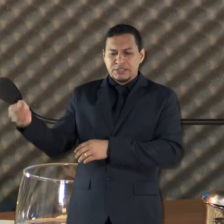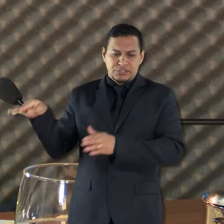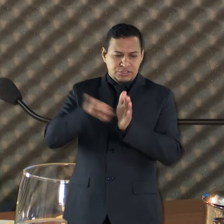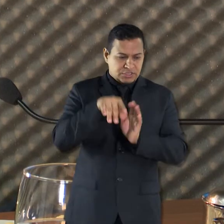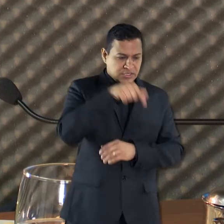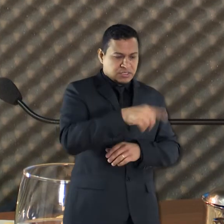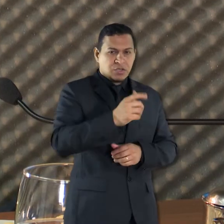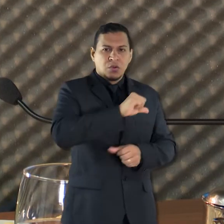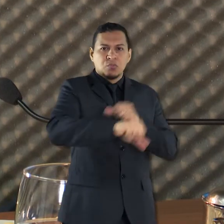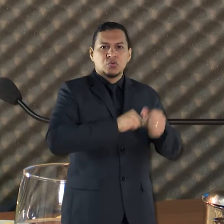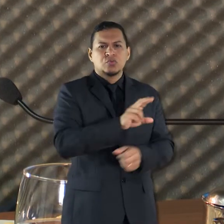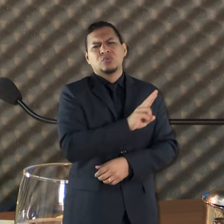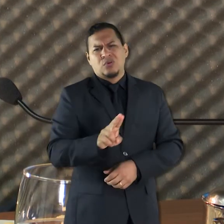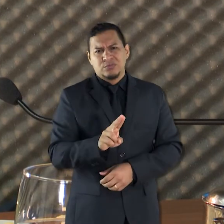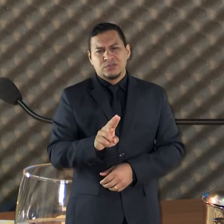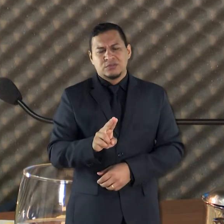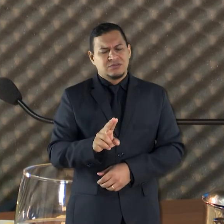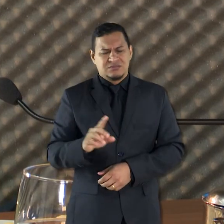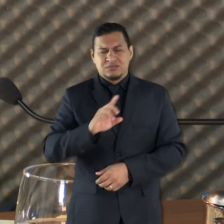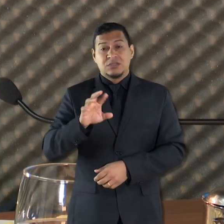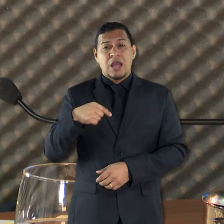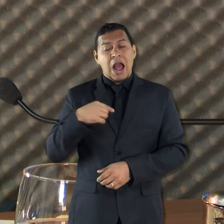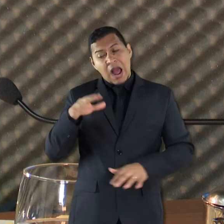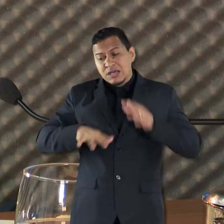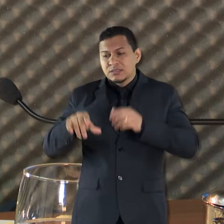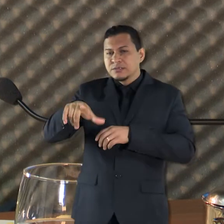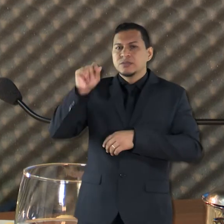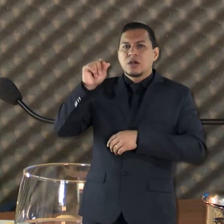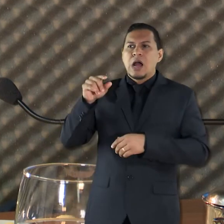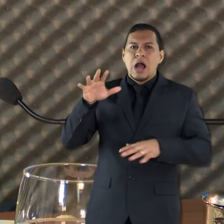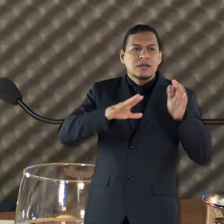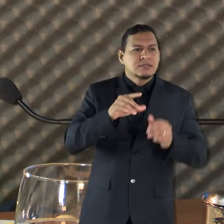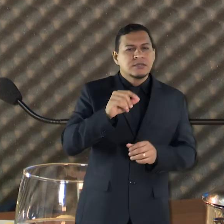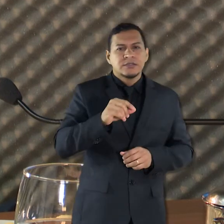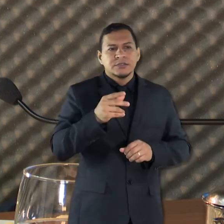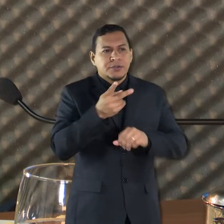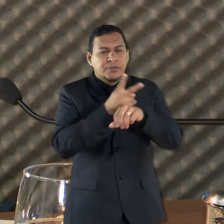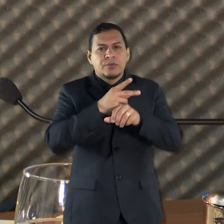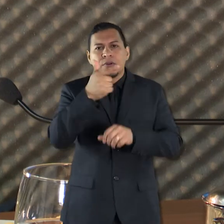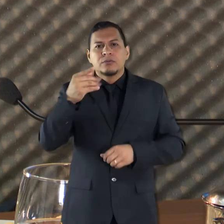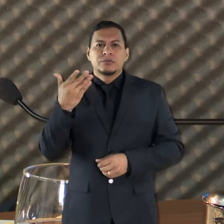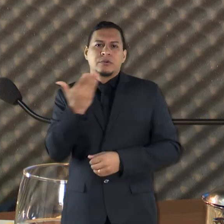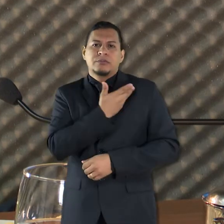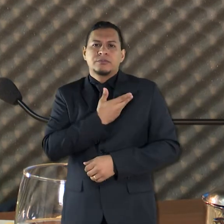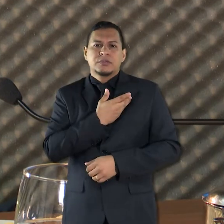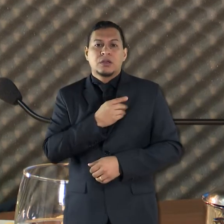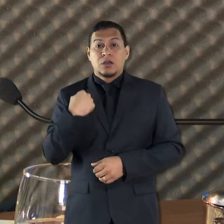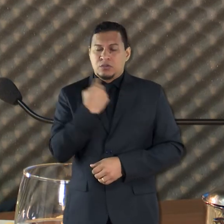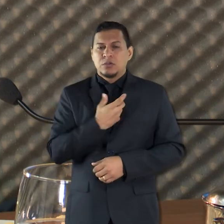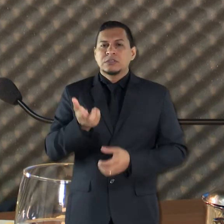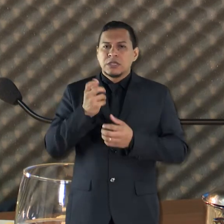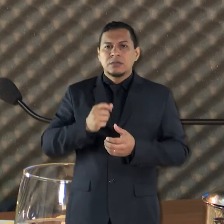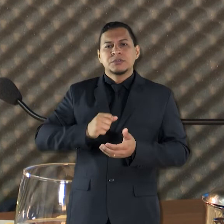da Silva. Entendi. E ele Então- que escolhe. Às vezes escolhe, às vezes pega de um conhecido. Mas o que a gente faz? A gente sempre